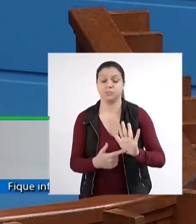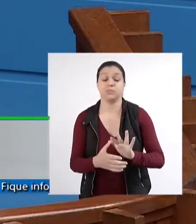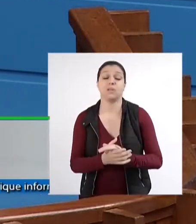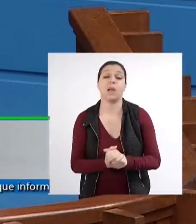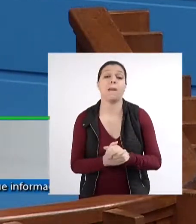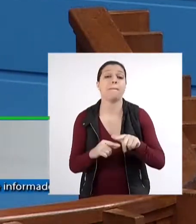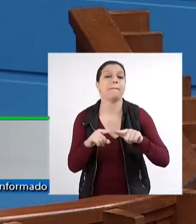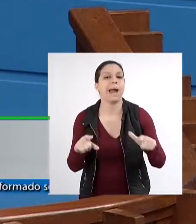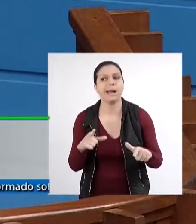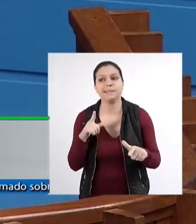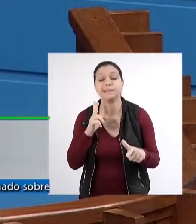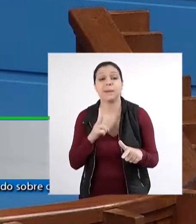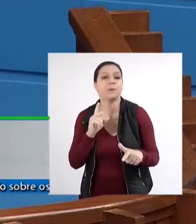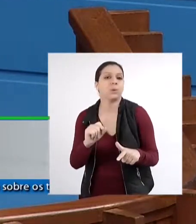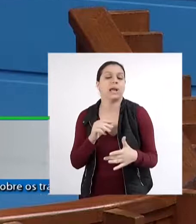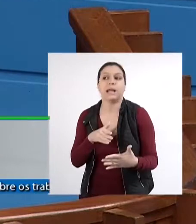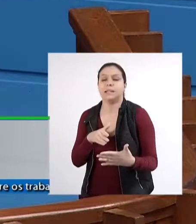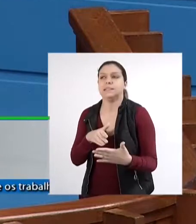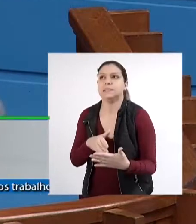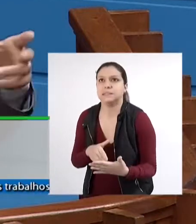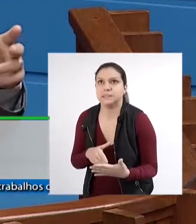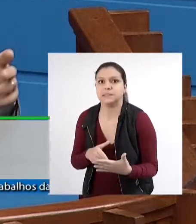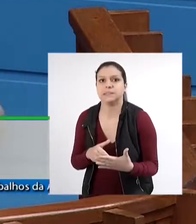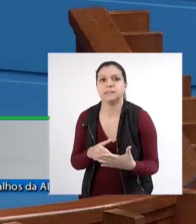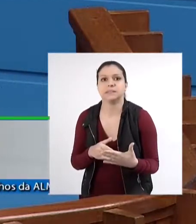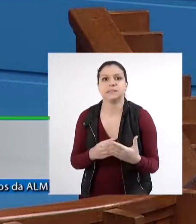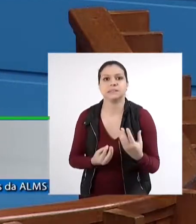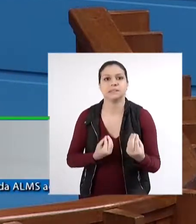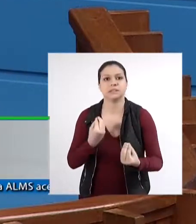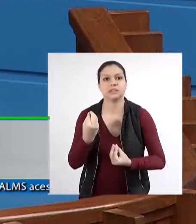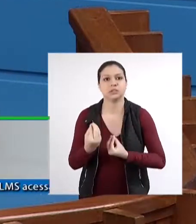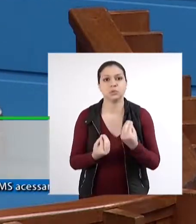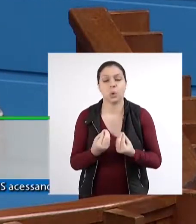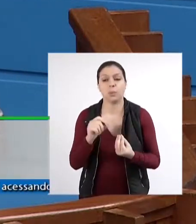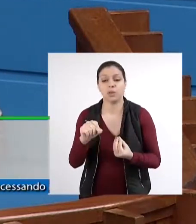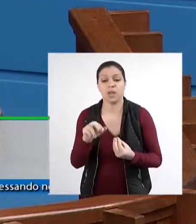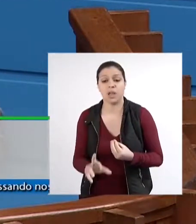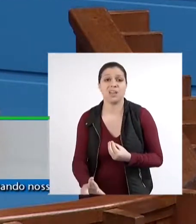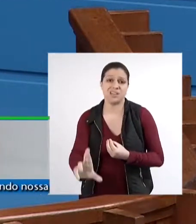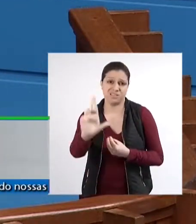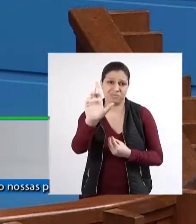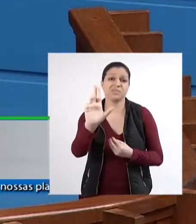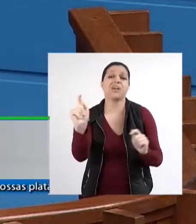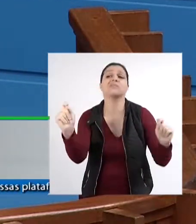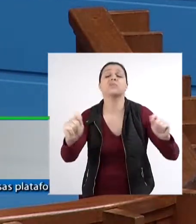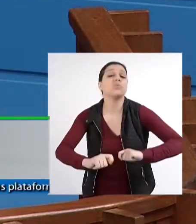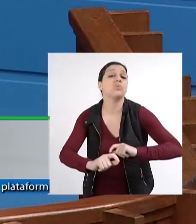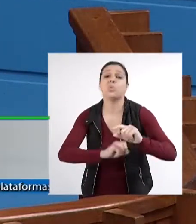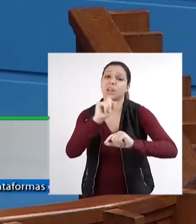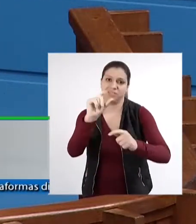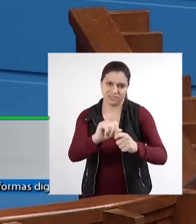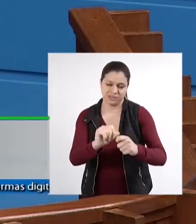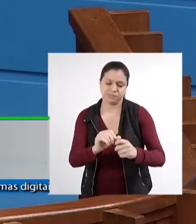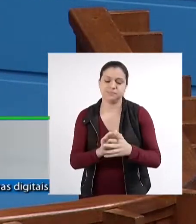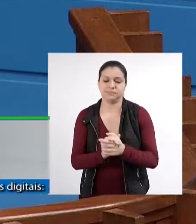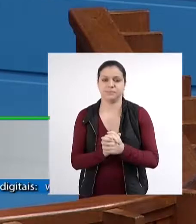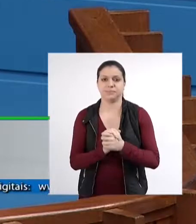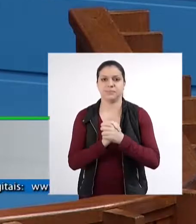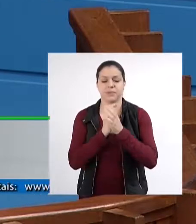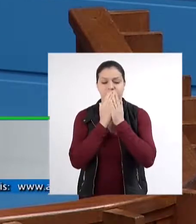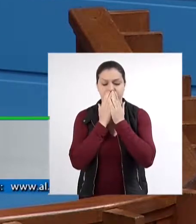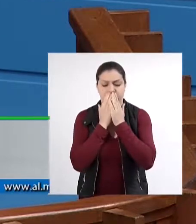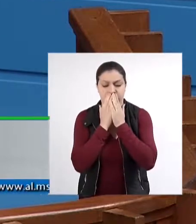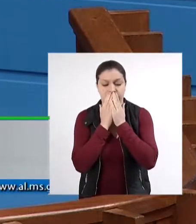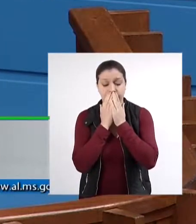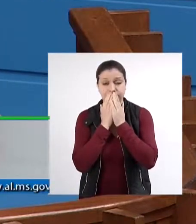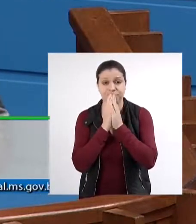Mas esbarramos sempre na questão do vício de iniciativa, da nossa competência. Enquanto que os